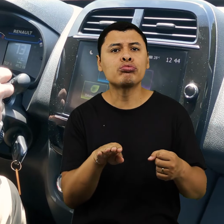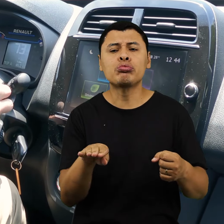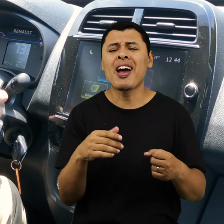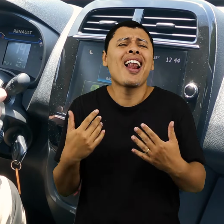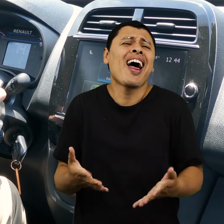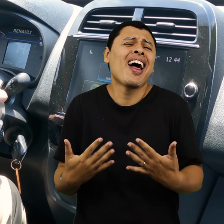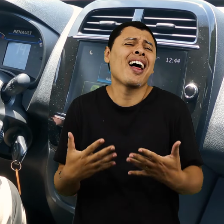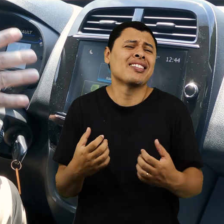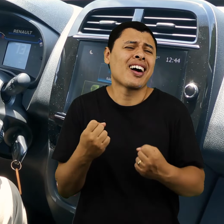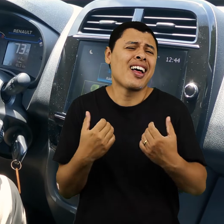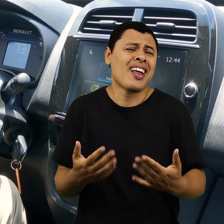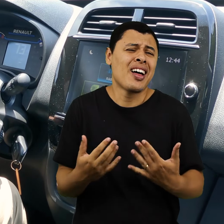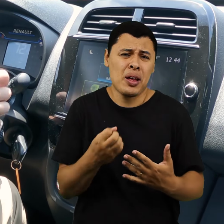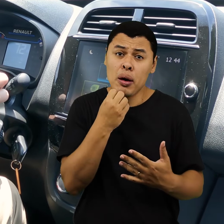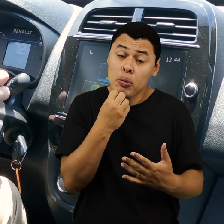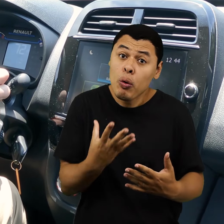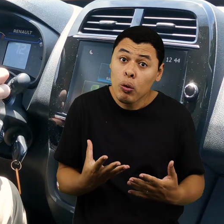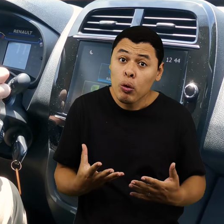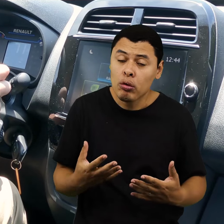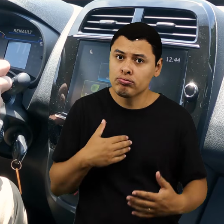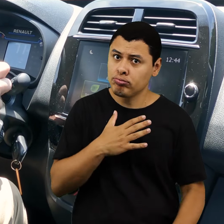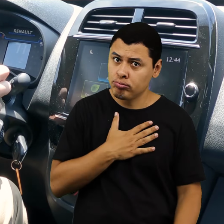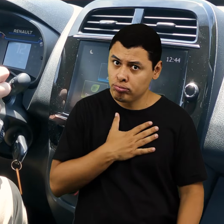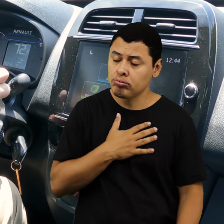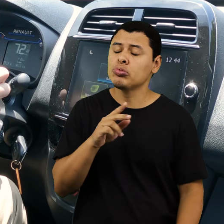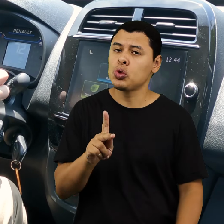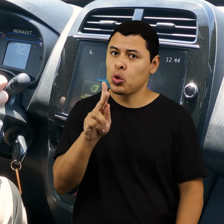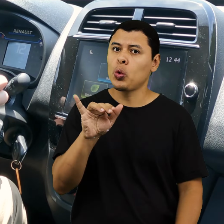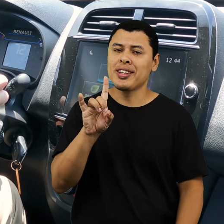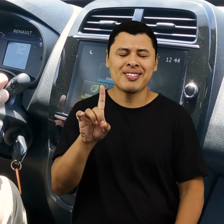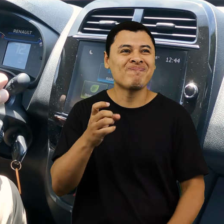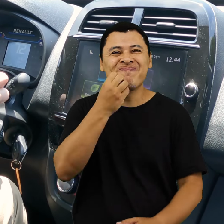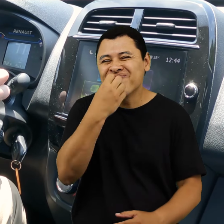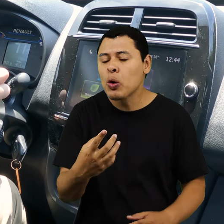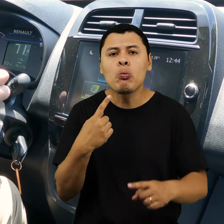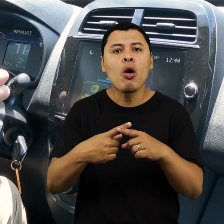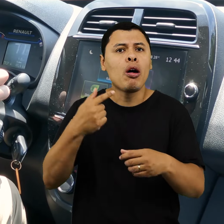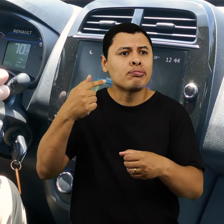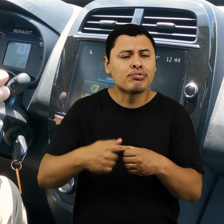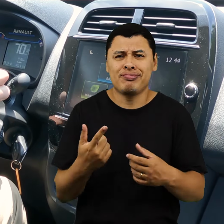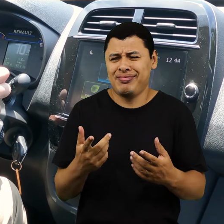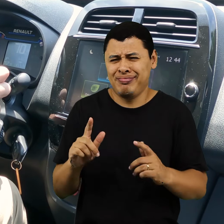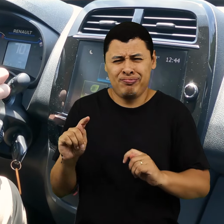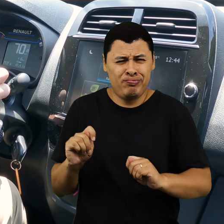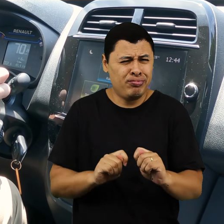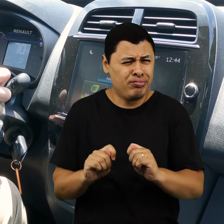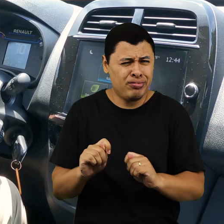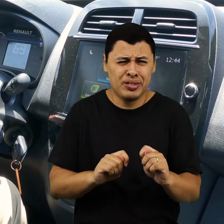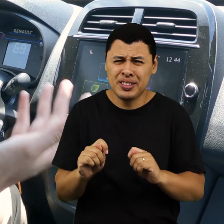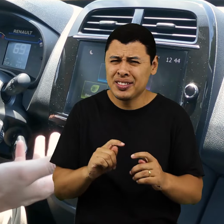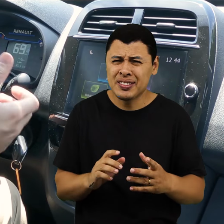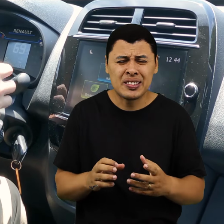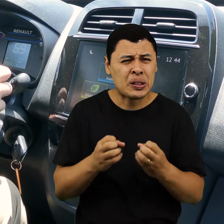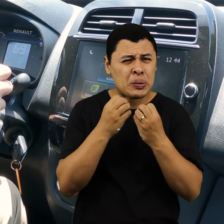que ele carrega, né? Então essa é uma característica muito positiva do Kwid, que ajuda em tudo, né? Ajuda no consumo. O consumo desse carro também, que é